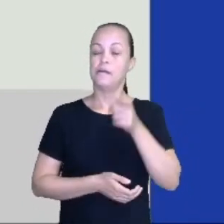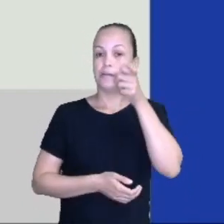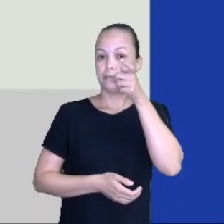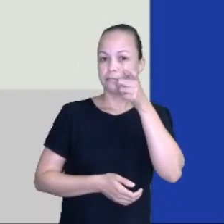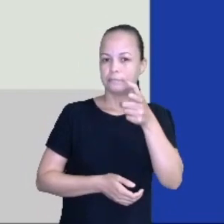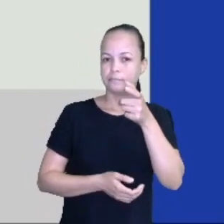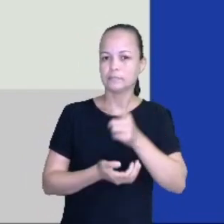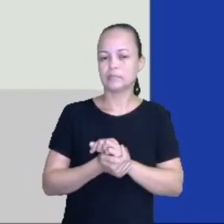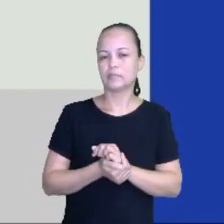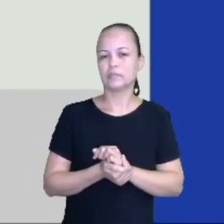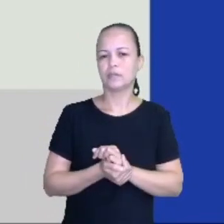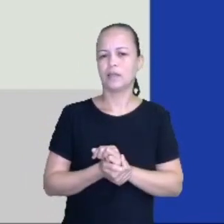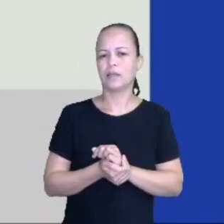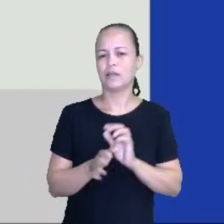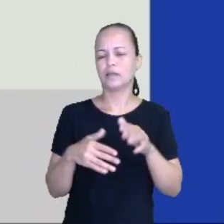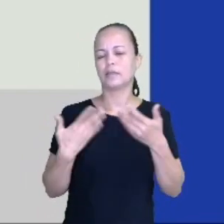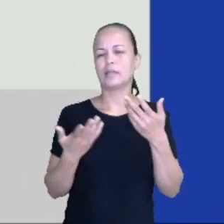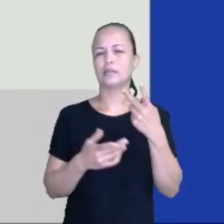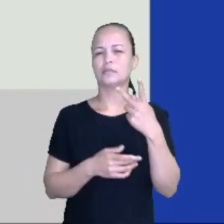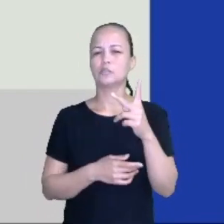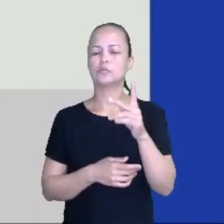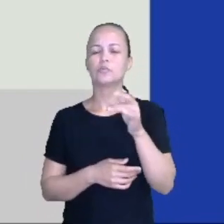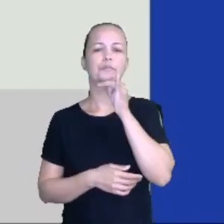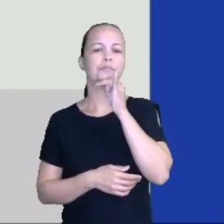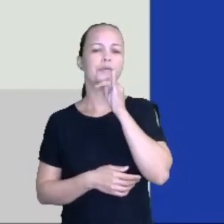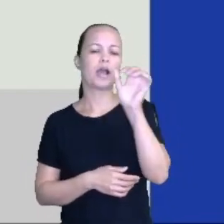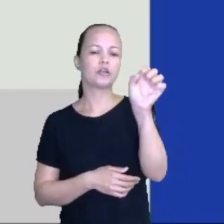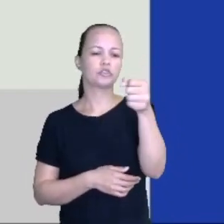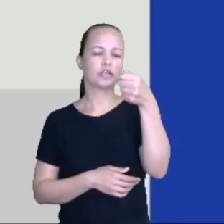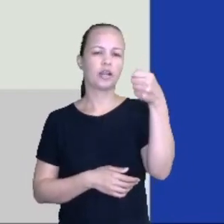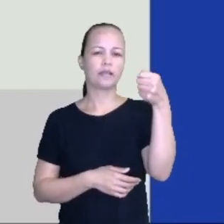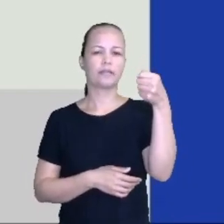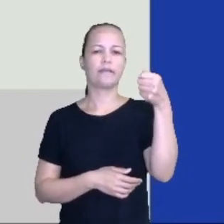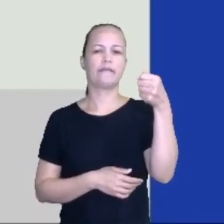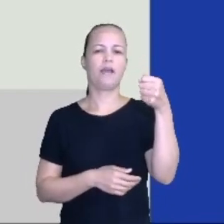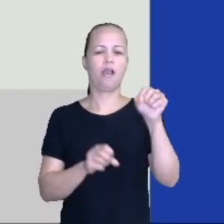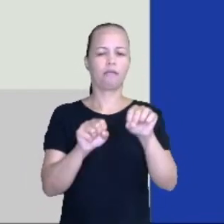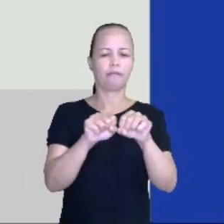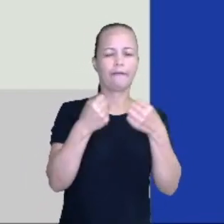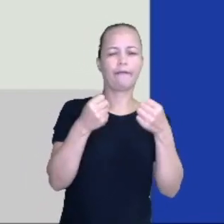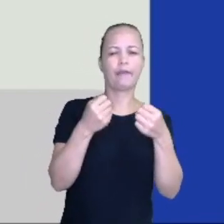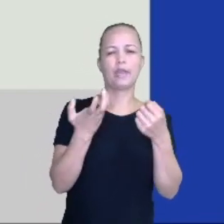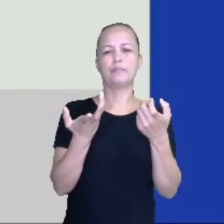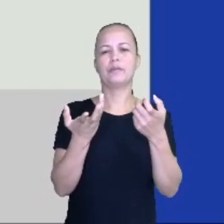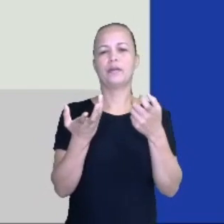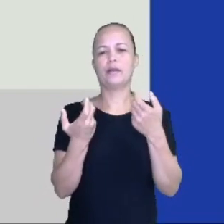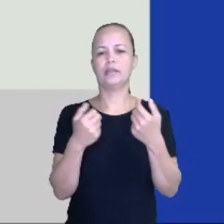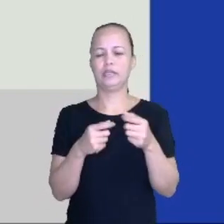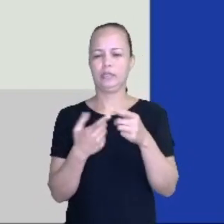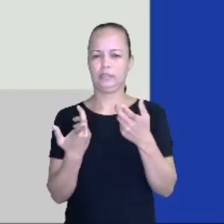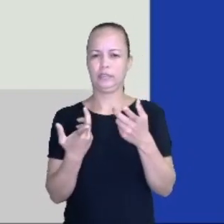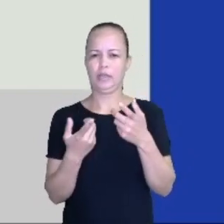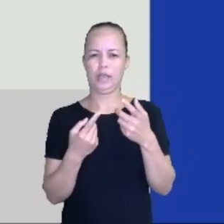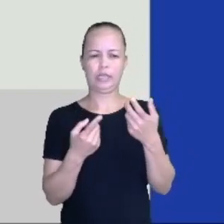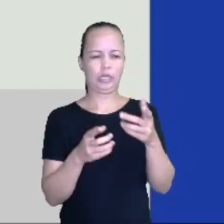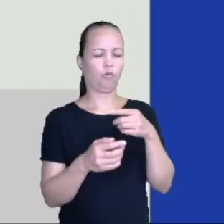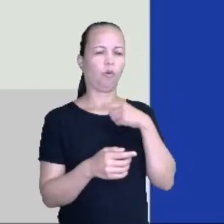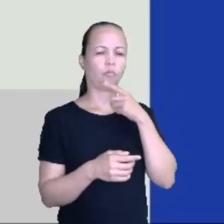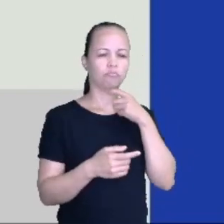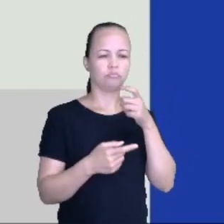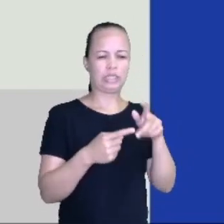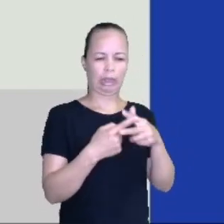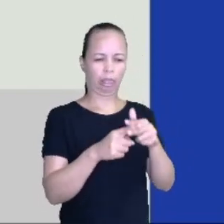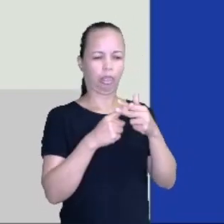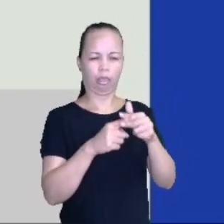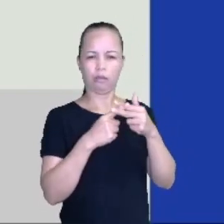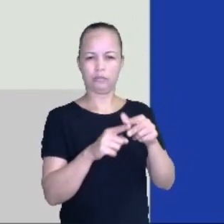quebra, não tem mais jeito, não dá para consertar, porque enquanto der para consertar, é bom você consertar, para não jogar no lixo, reduzir o